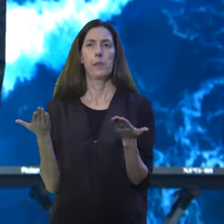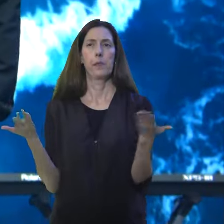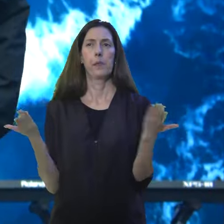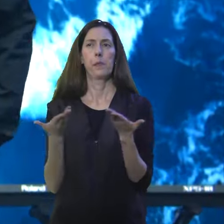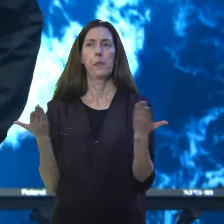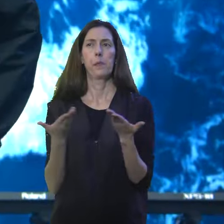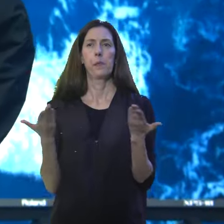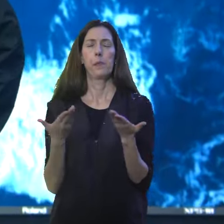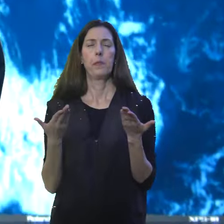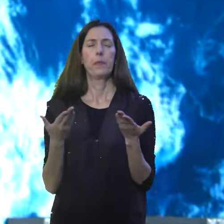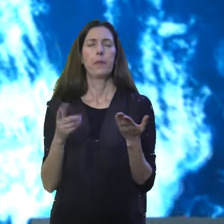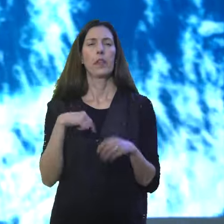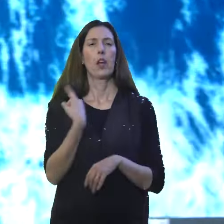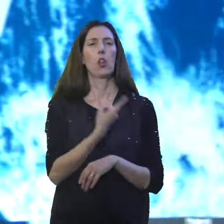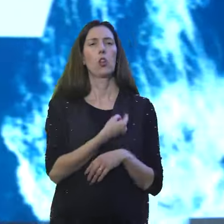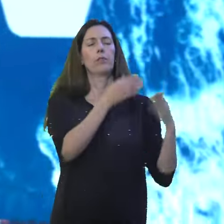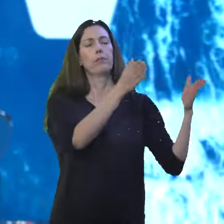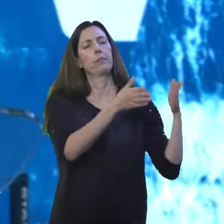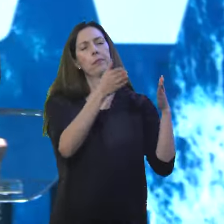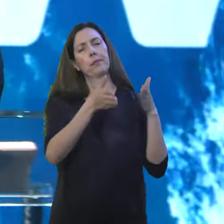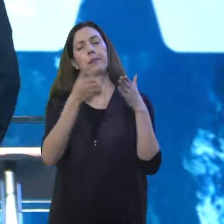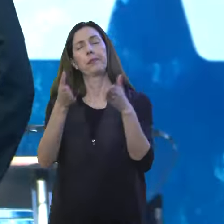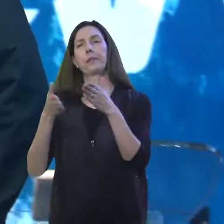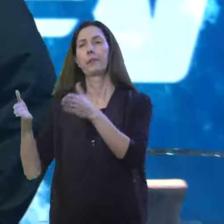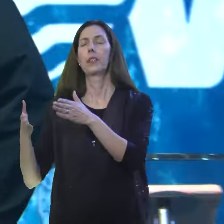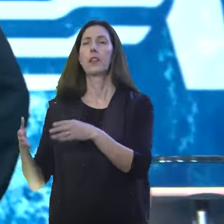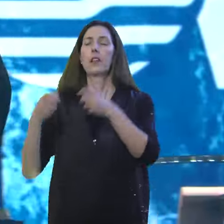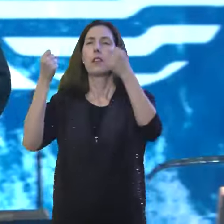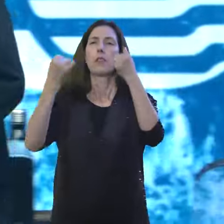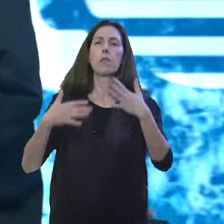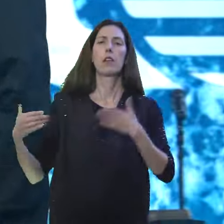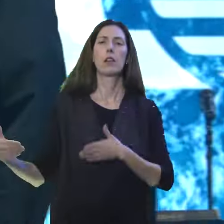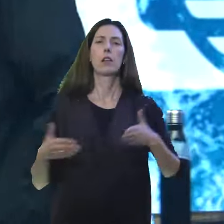nós estamos numa série de mensagens chamada